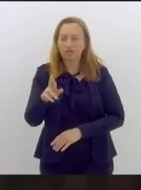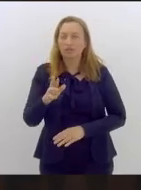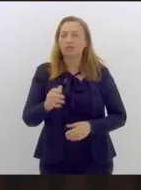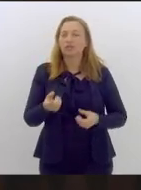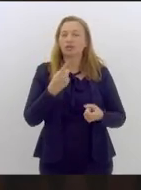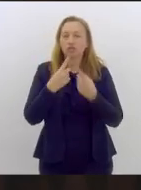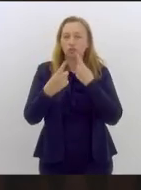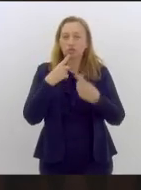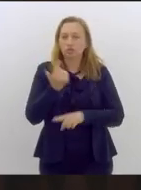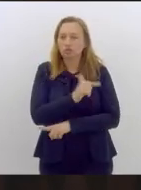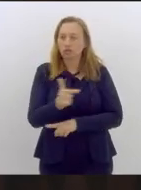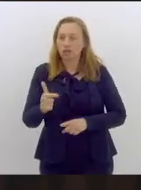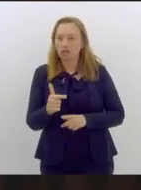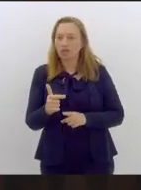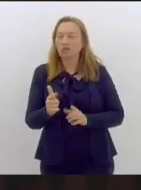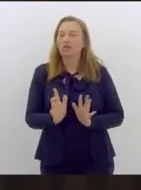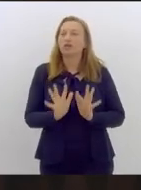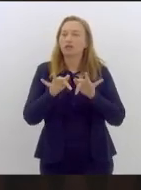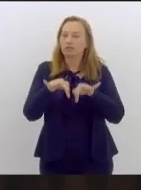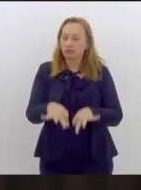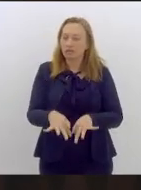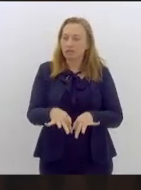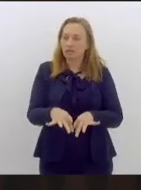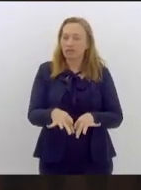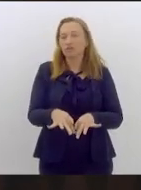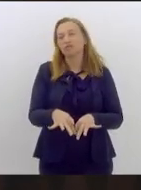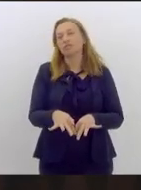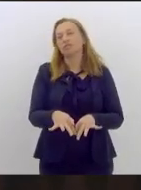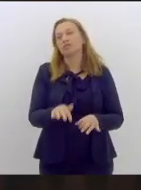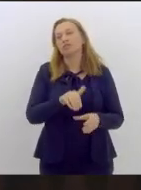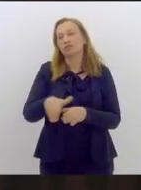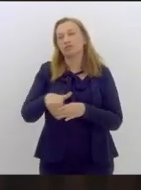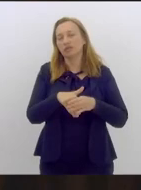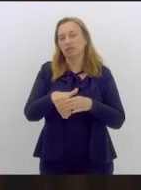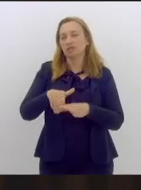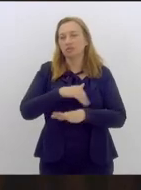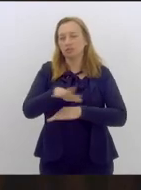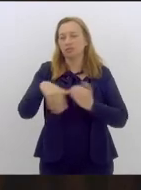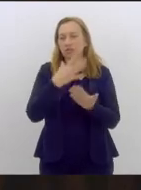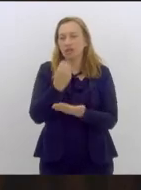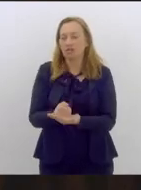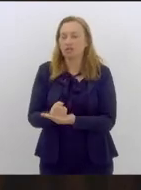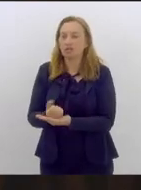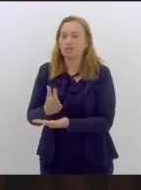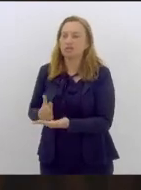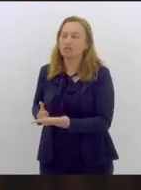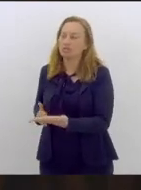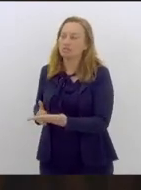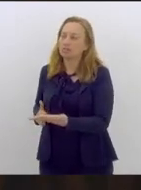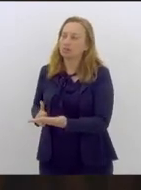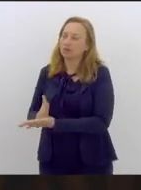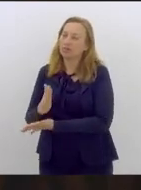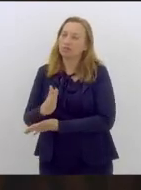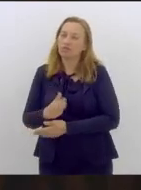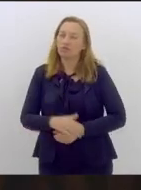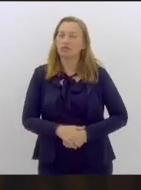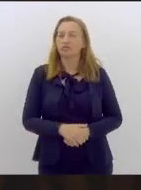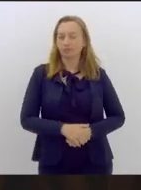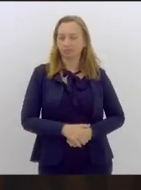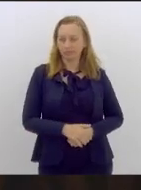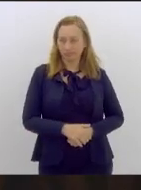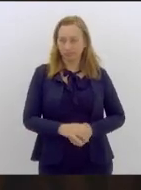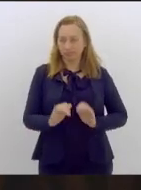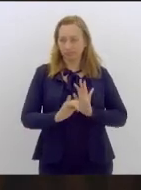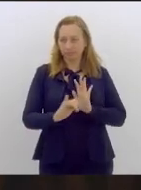Em discussão, não havendo quem queira discutir, em votação. Os senhores que aprovam, permaneçam como estão.